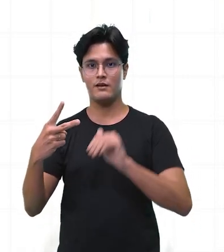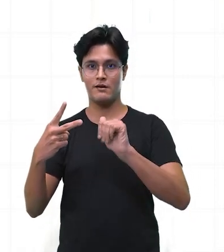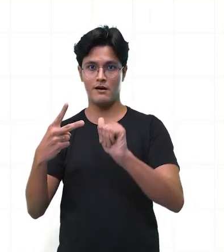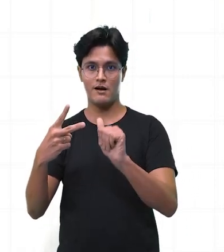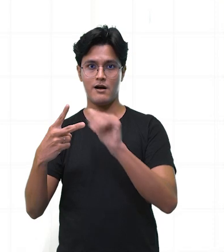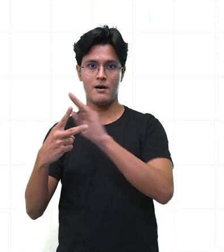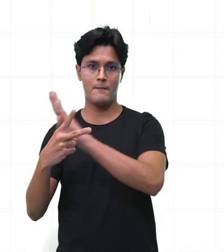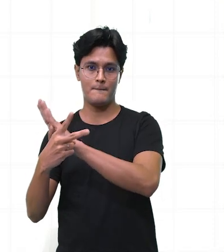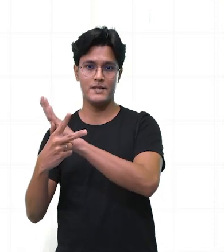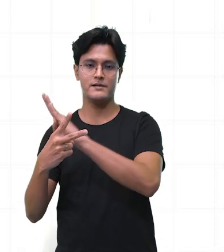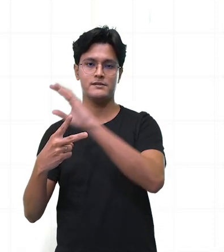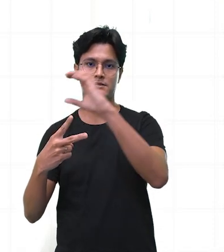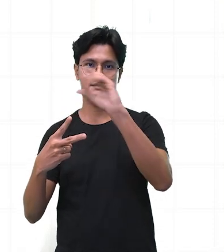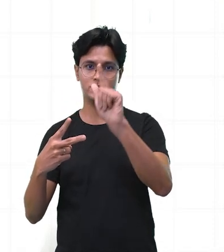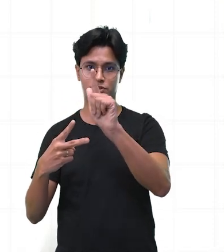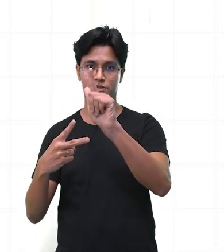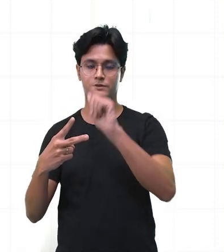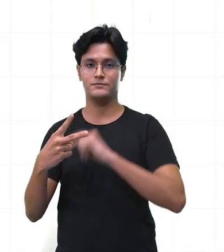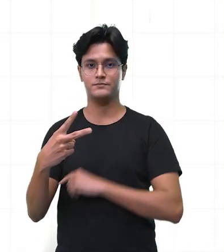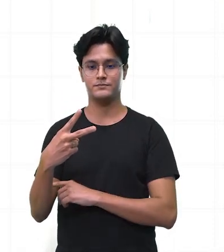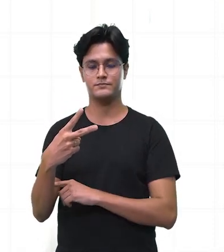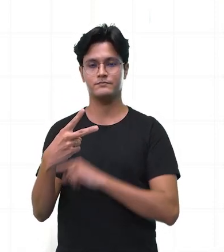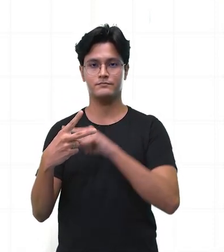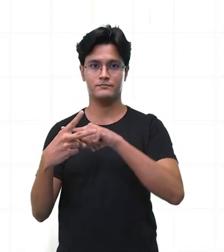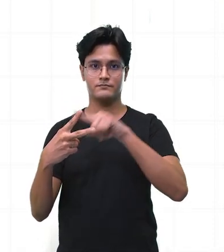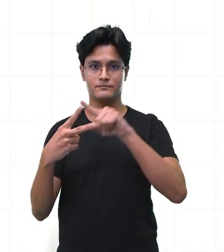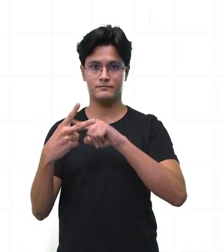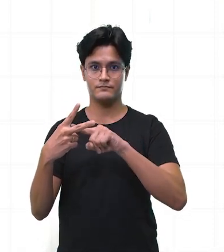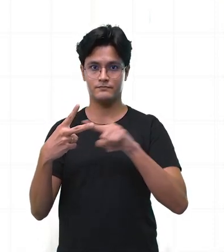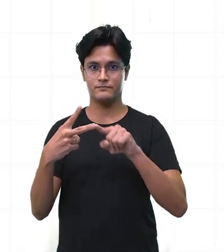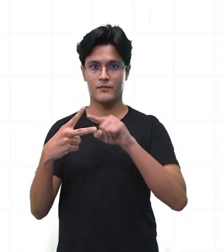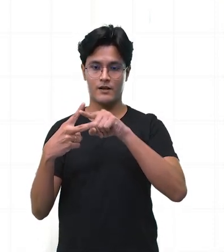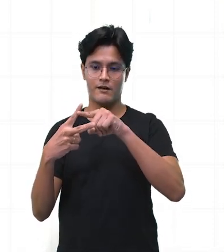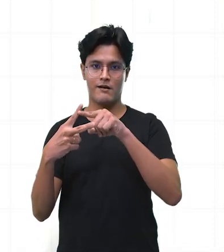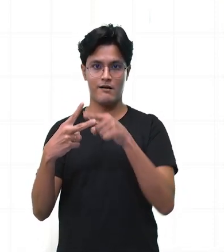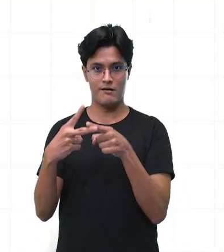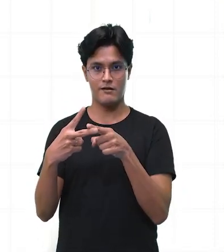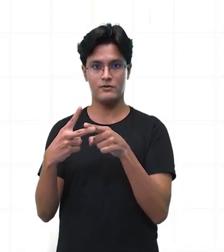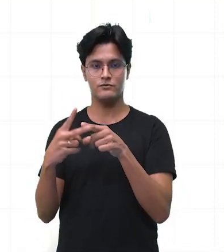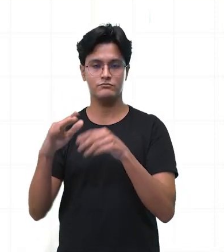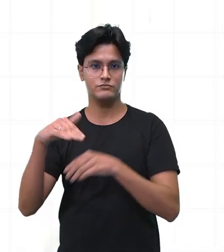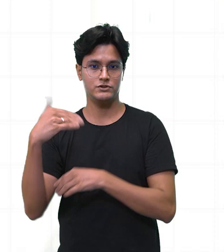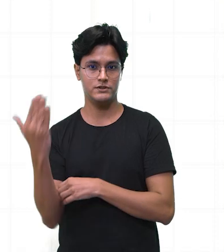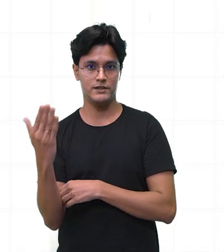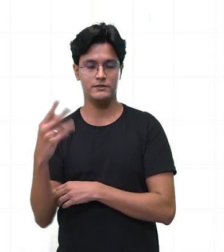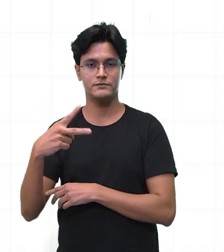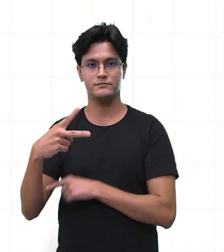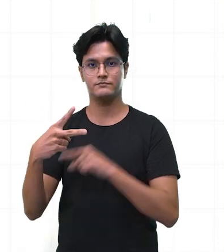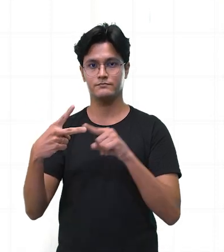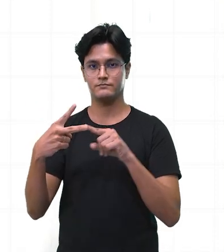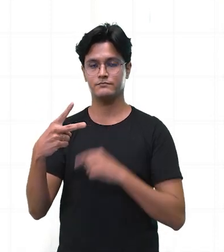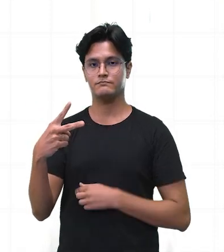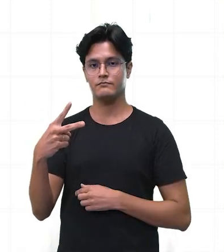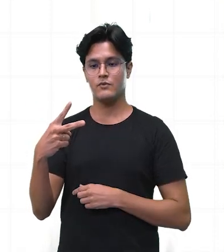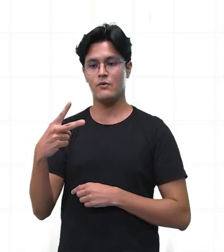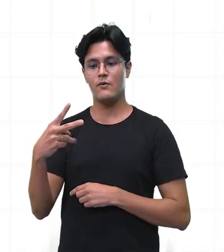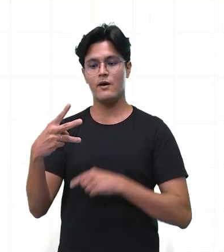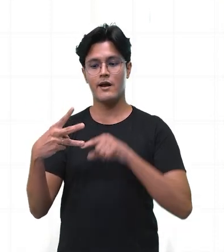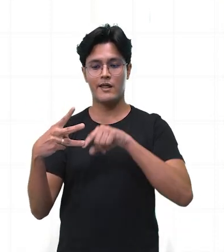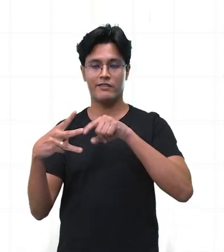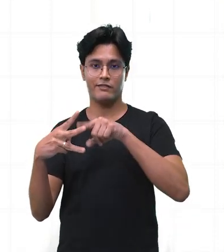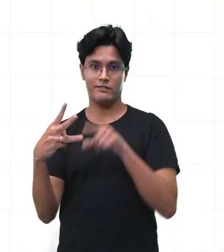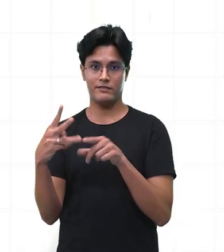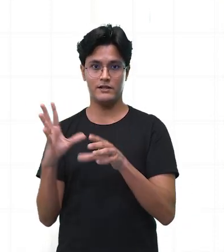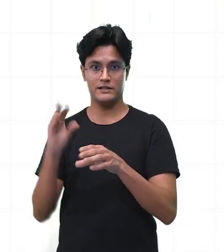o mesmo exemplo da figura. Ângulo interno, a gente viu aqui que é o ângulo ABC. Então, vamos